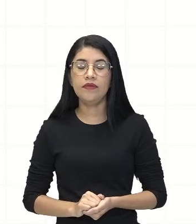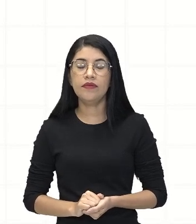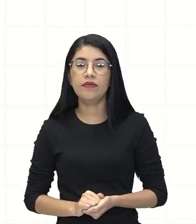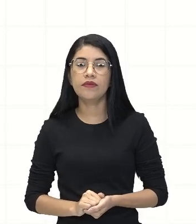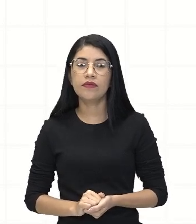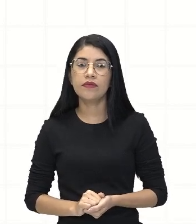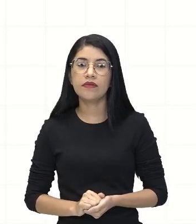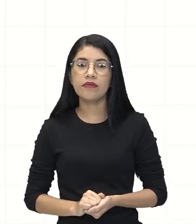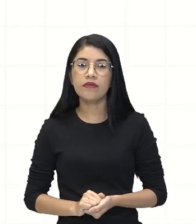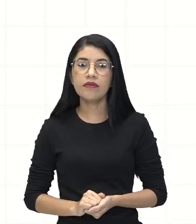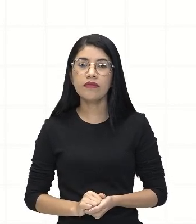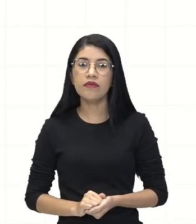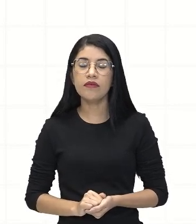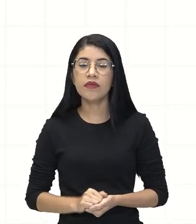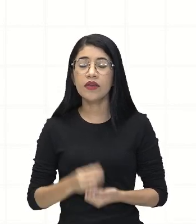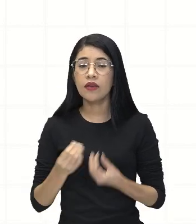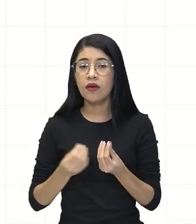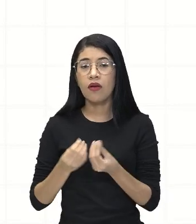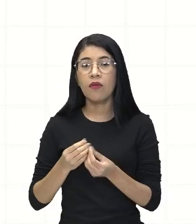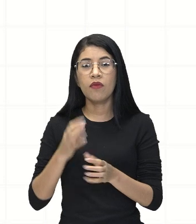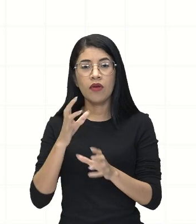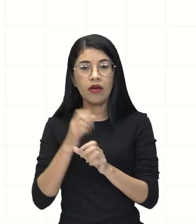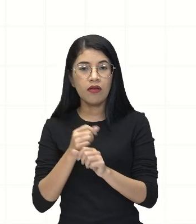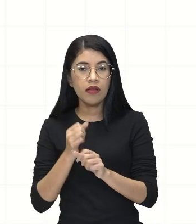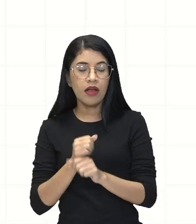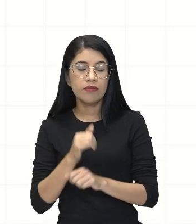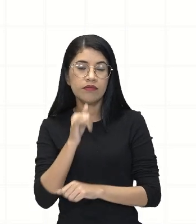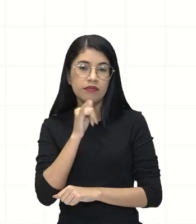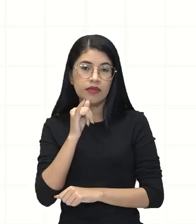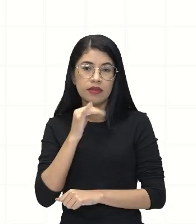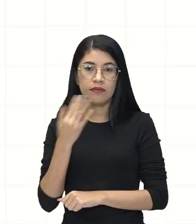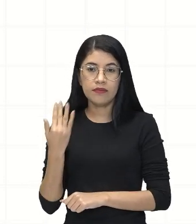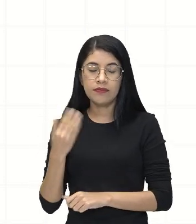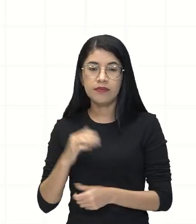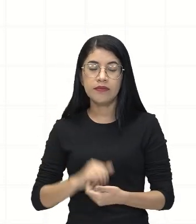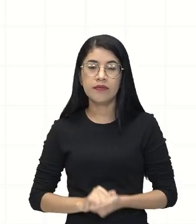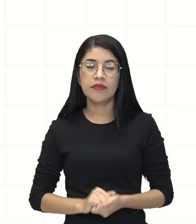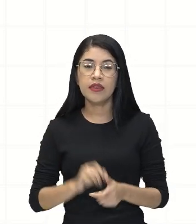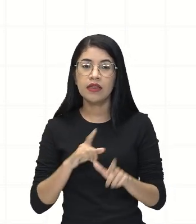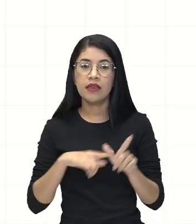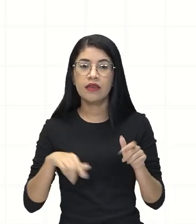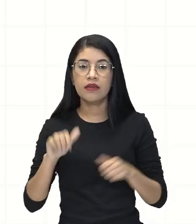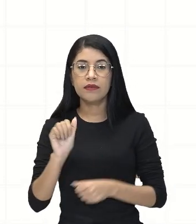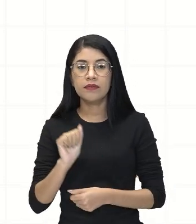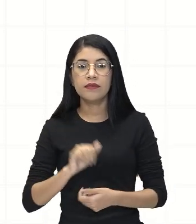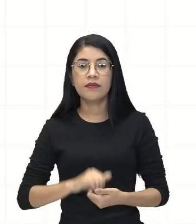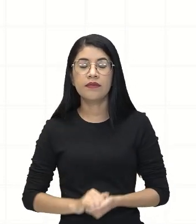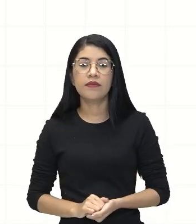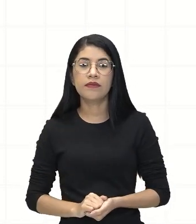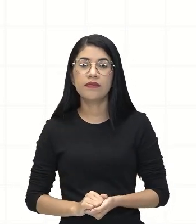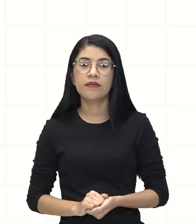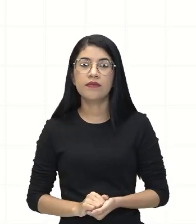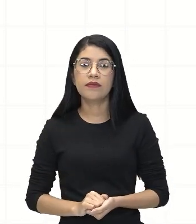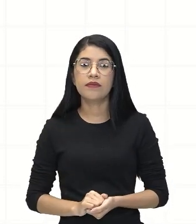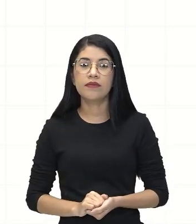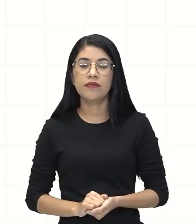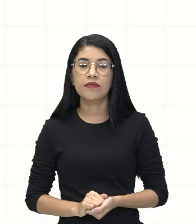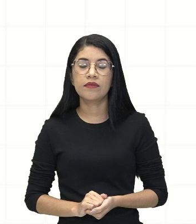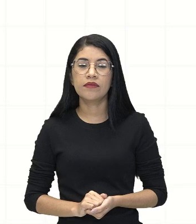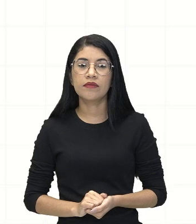quero aplicar esses exemplos, beleza? Então, o que é que nós vamos fazer? Observando aqui no A,